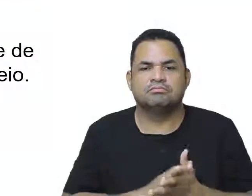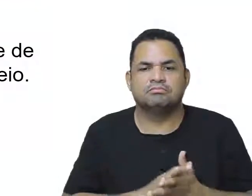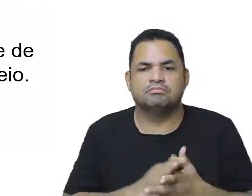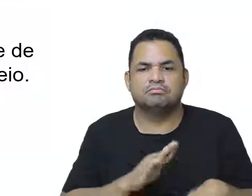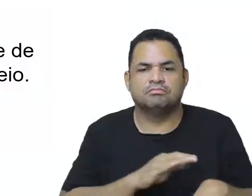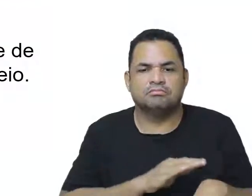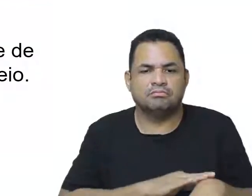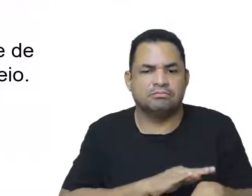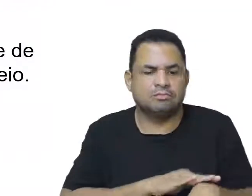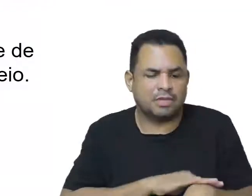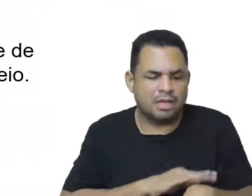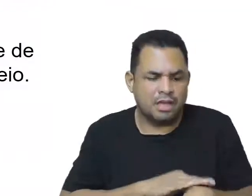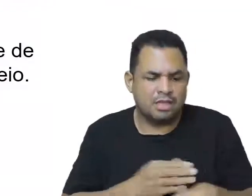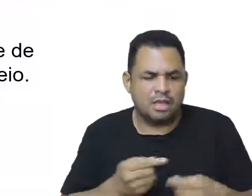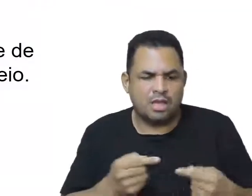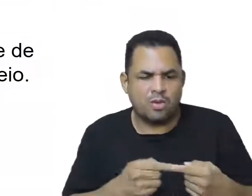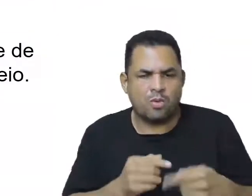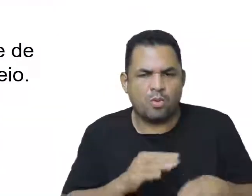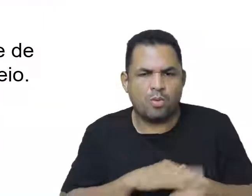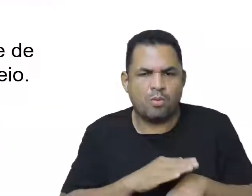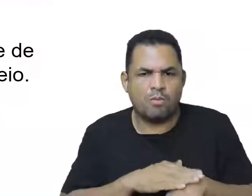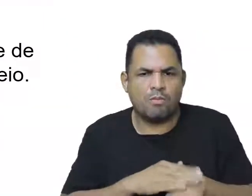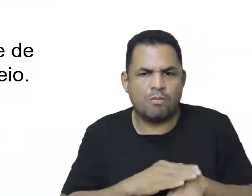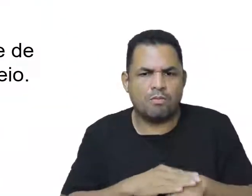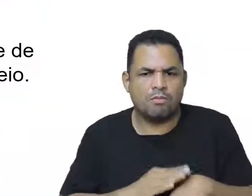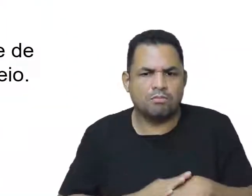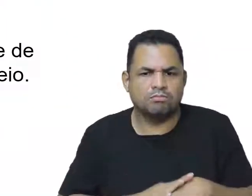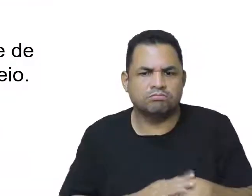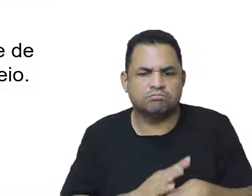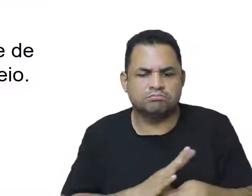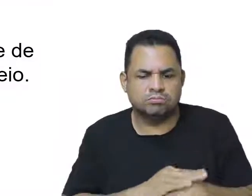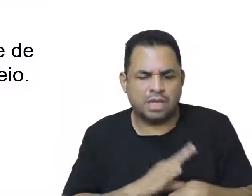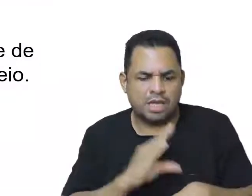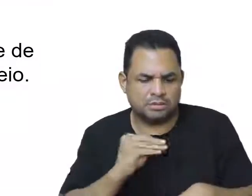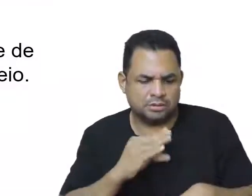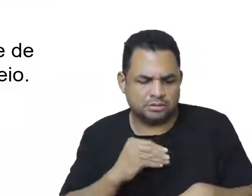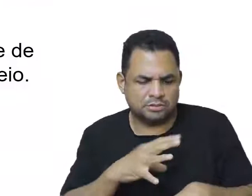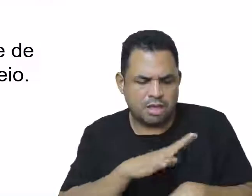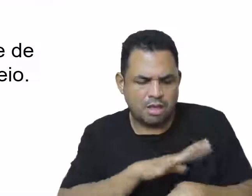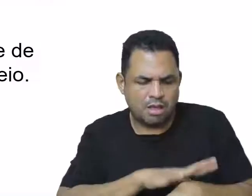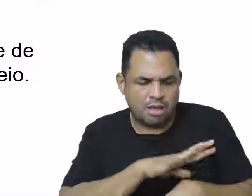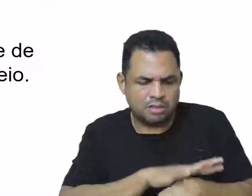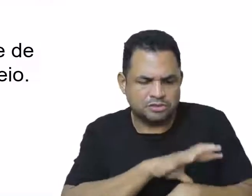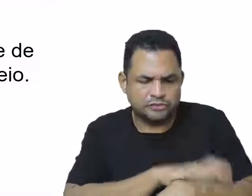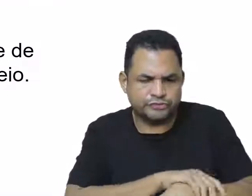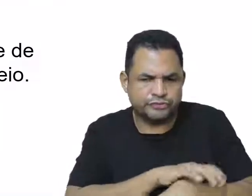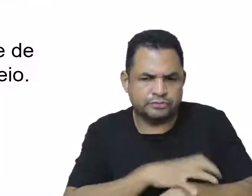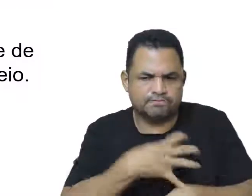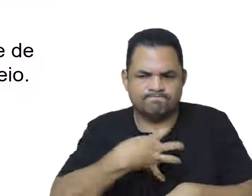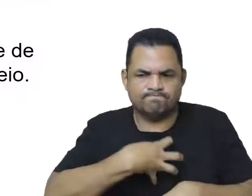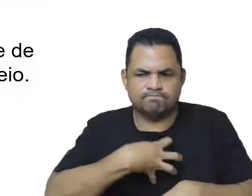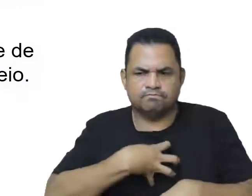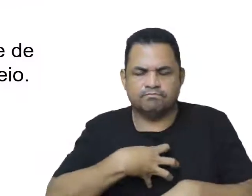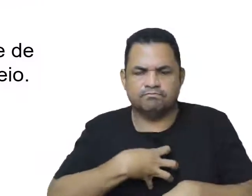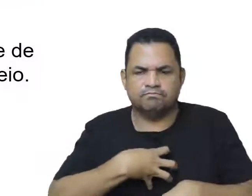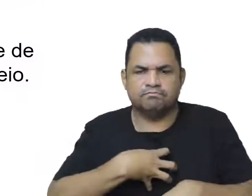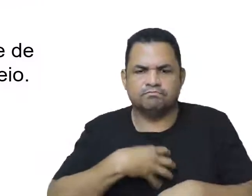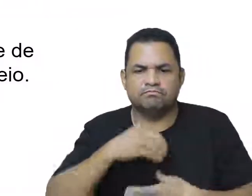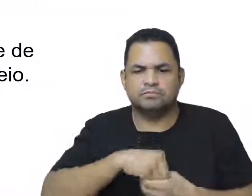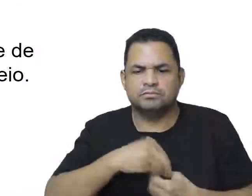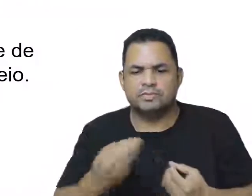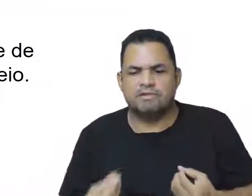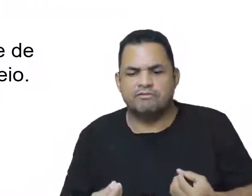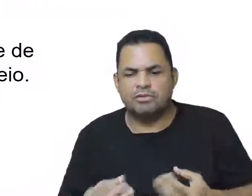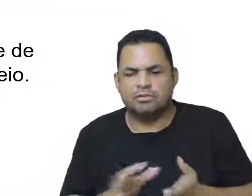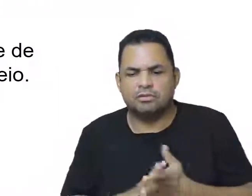tatear a situação, né? Elas permitem com que a gente tenha tato, né? A gente consiga sentir o que está fora, o que está